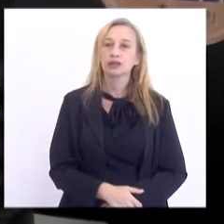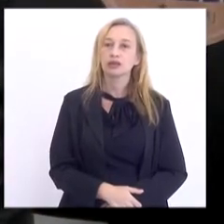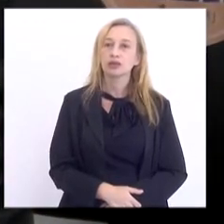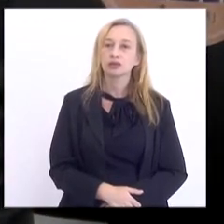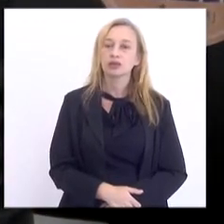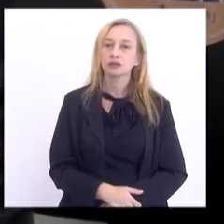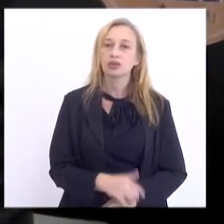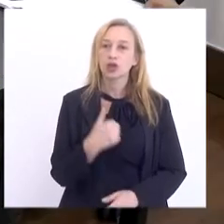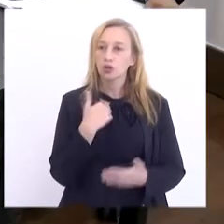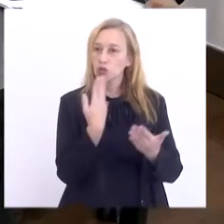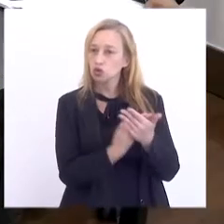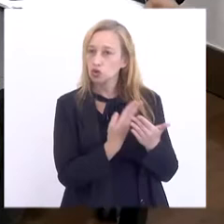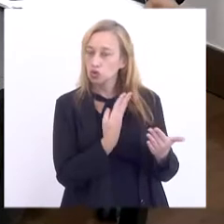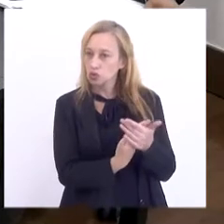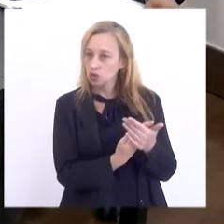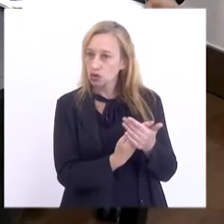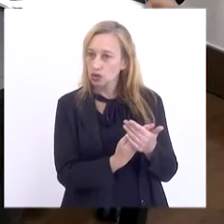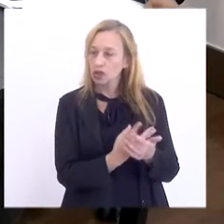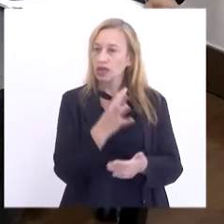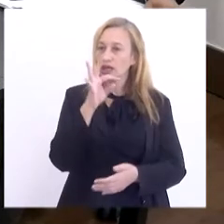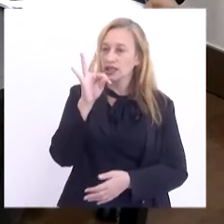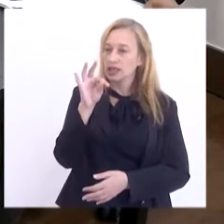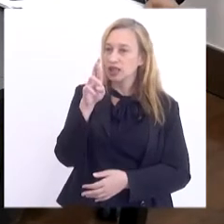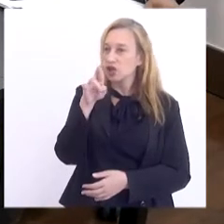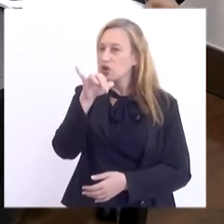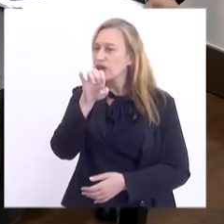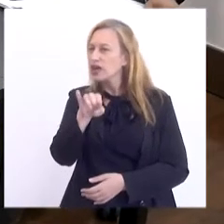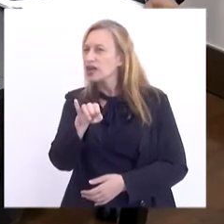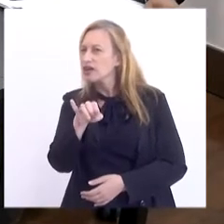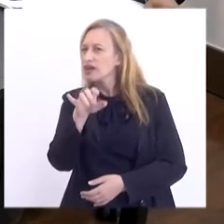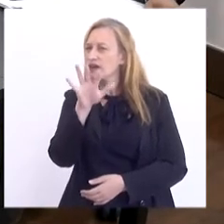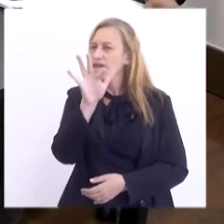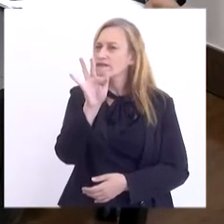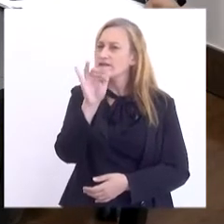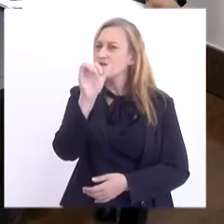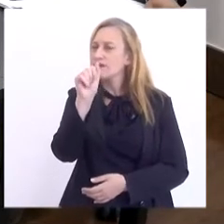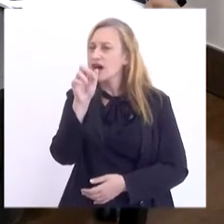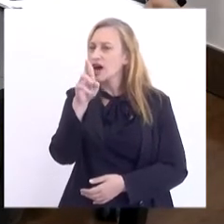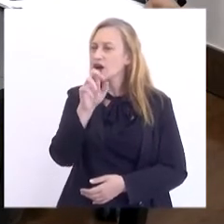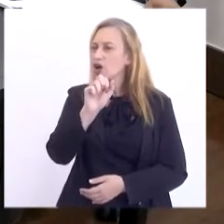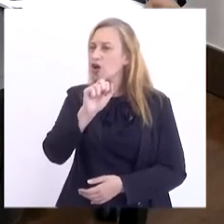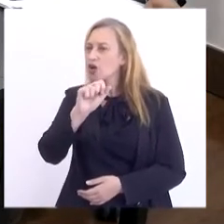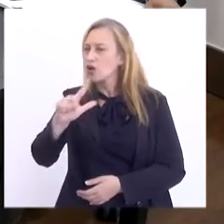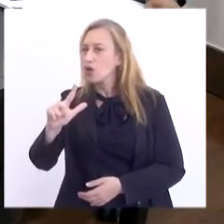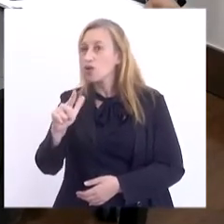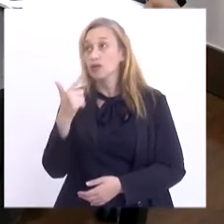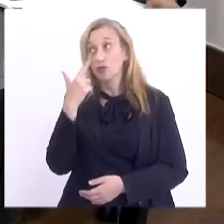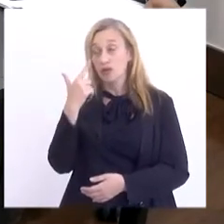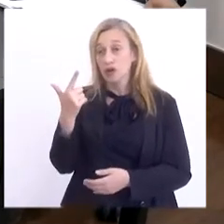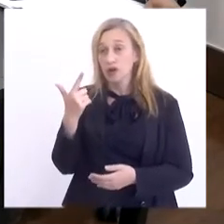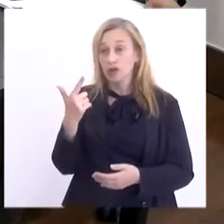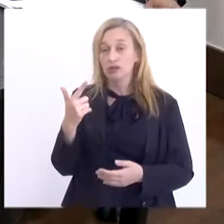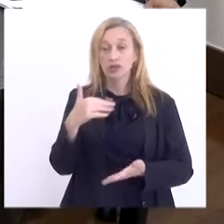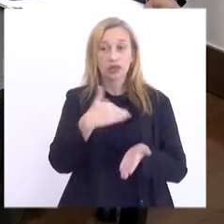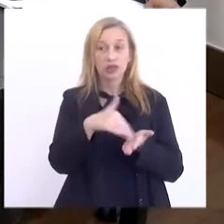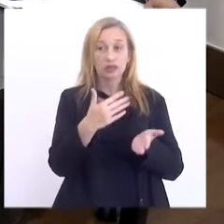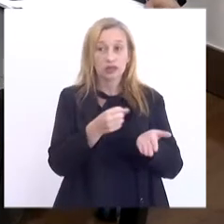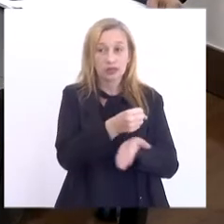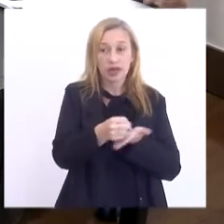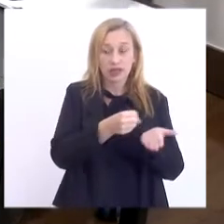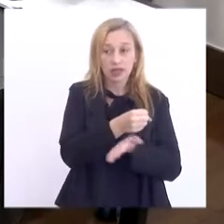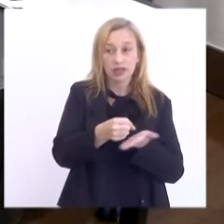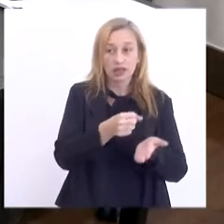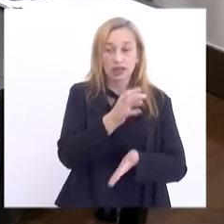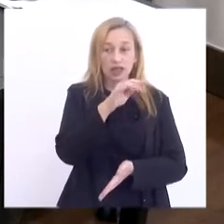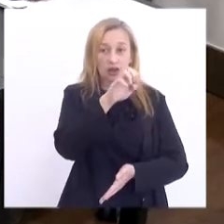eu estudei tenho Taylor e fayol cerveja que o secretário se baseia em Piemonte eu me